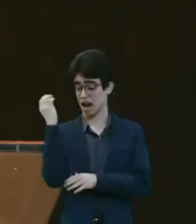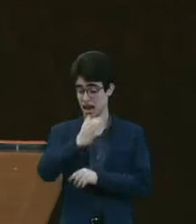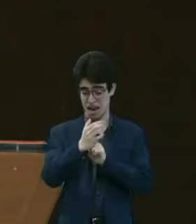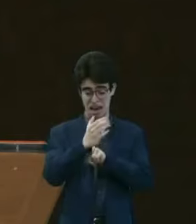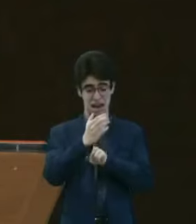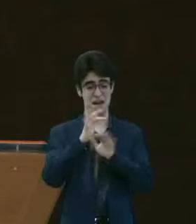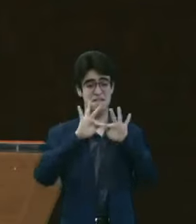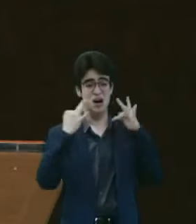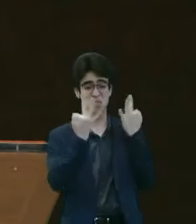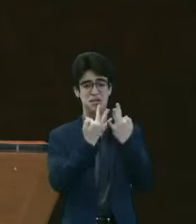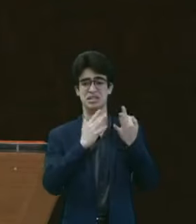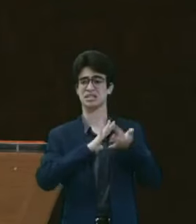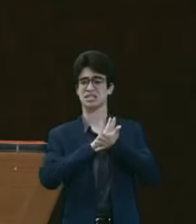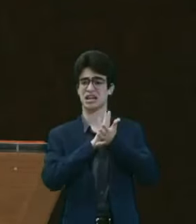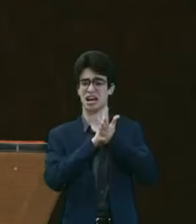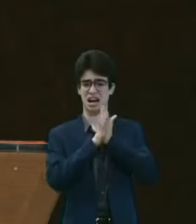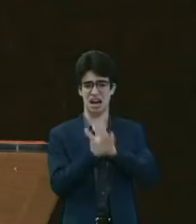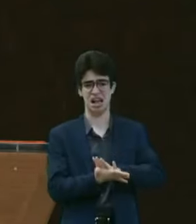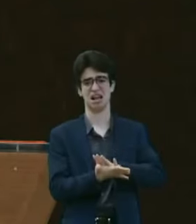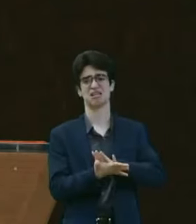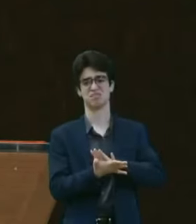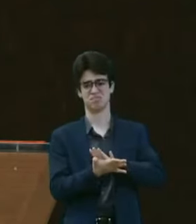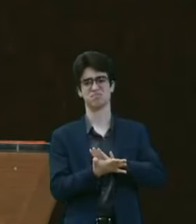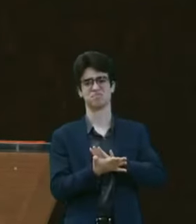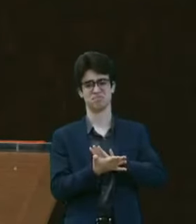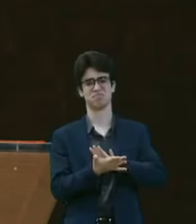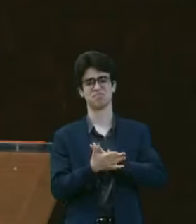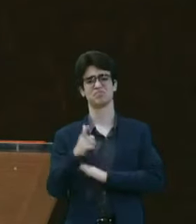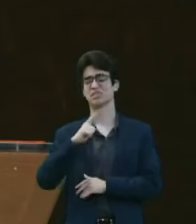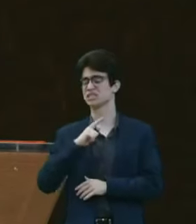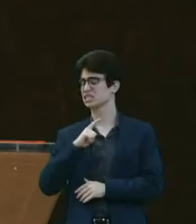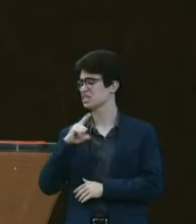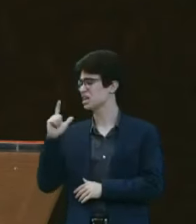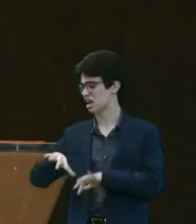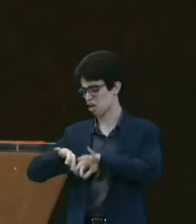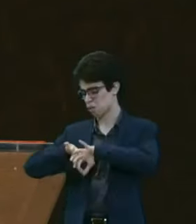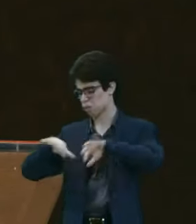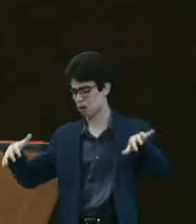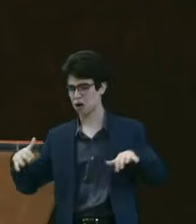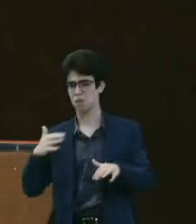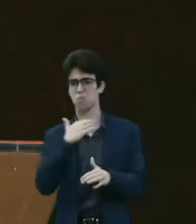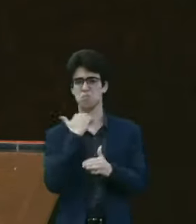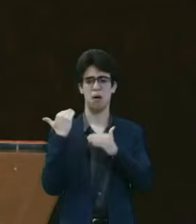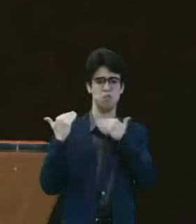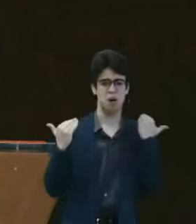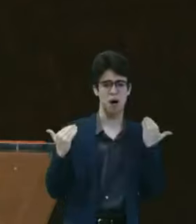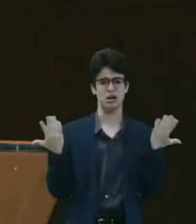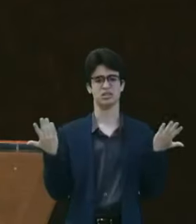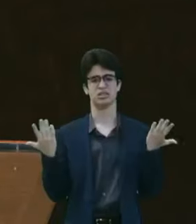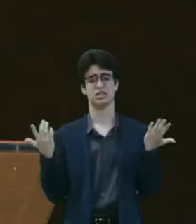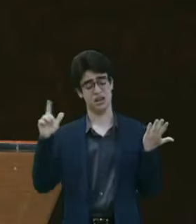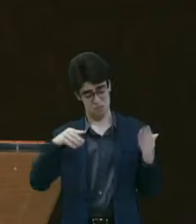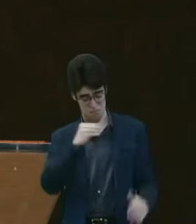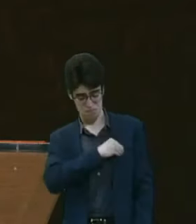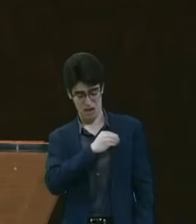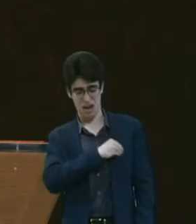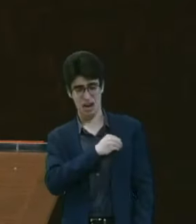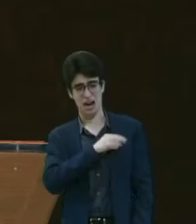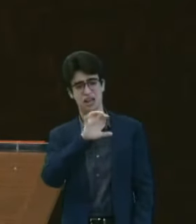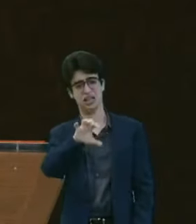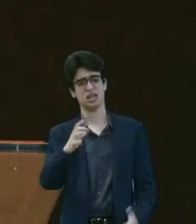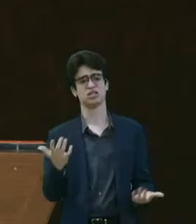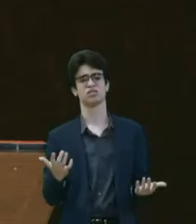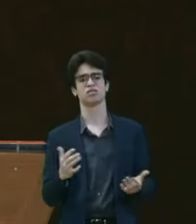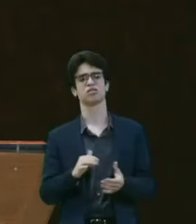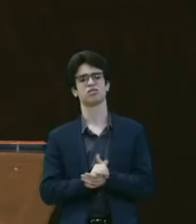desconfigurada. Houve separação, divisão, morte. É exatamente isso que o pecado faz. E